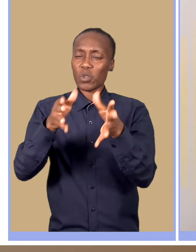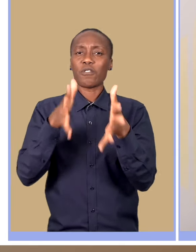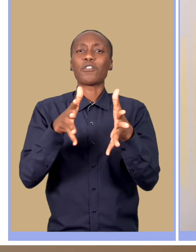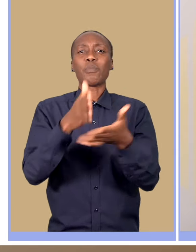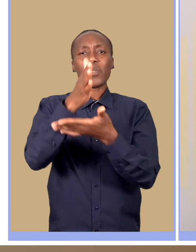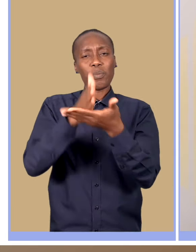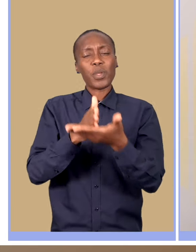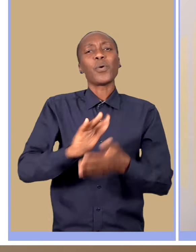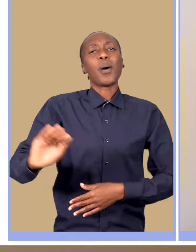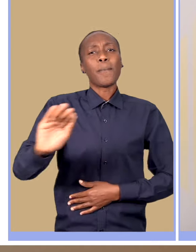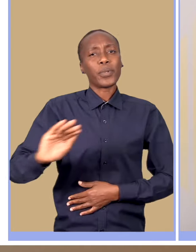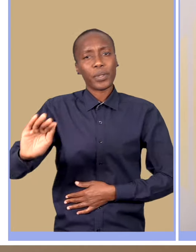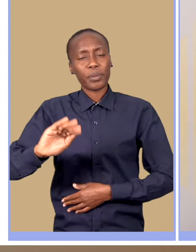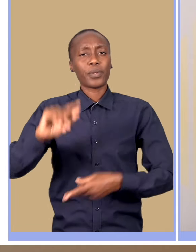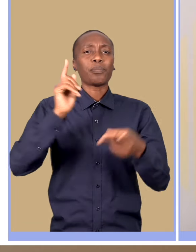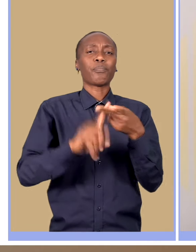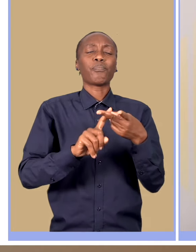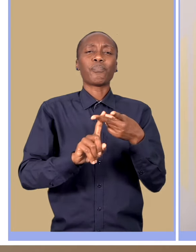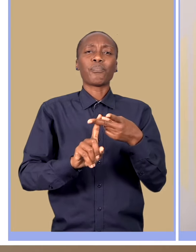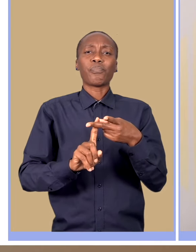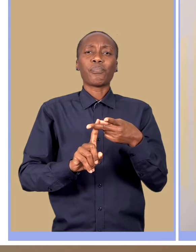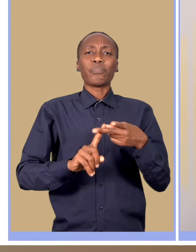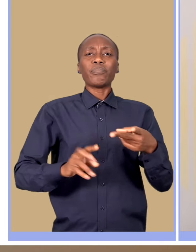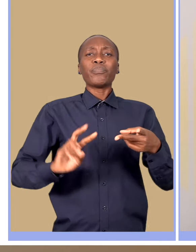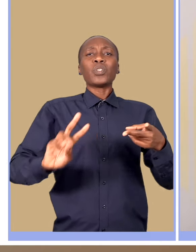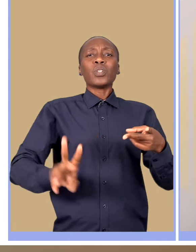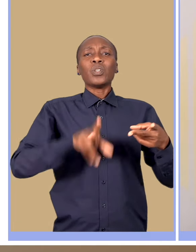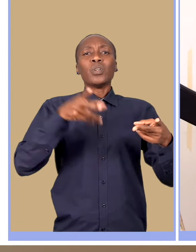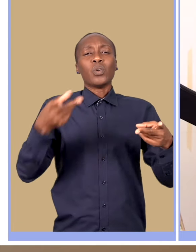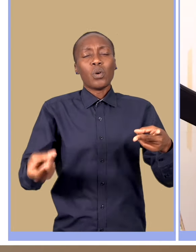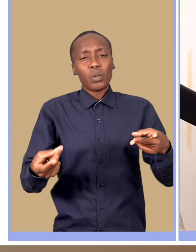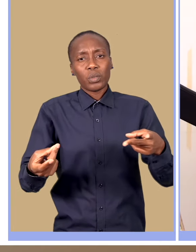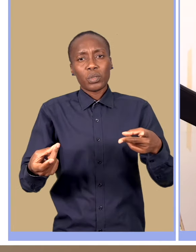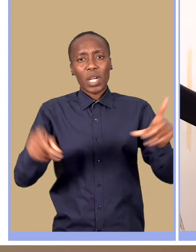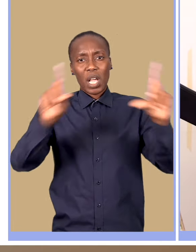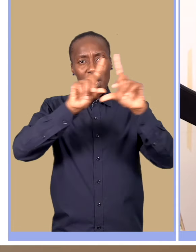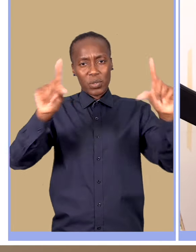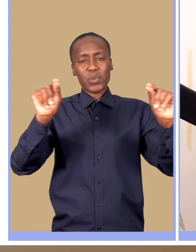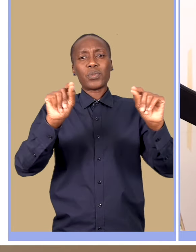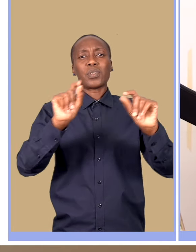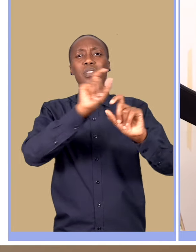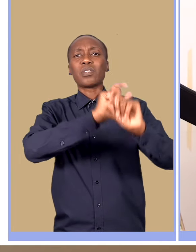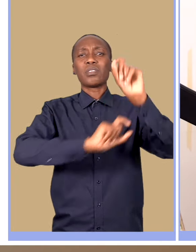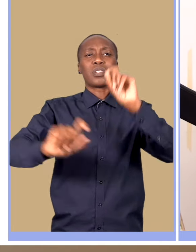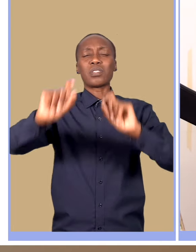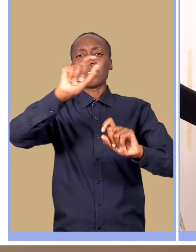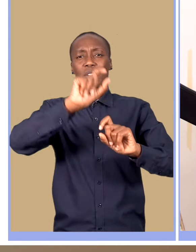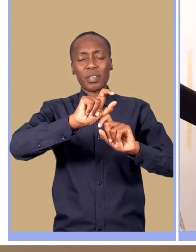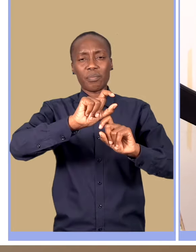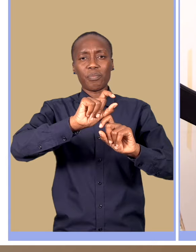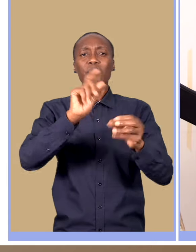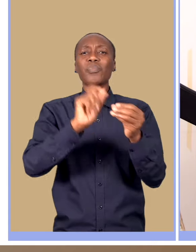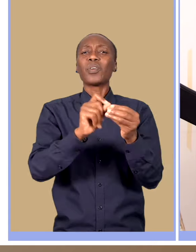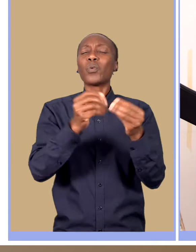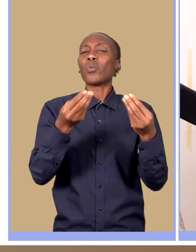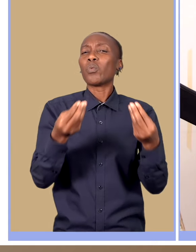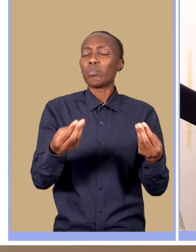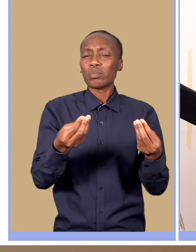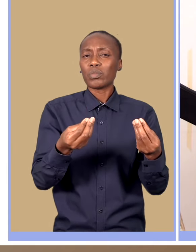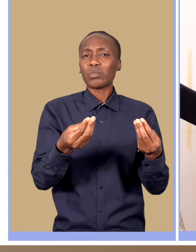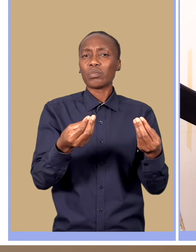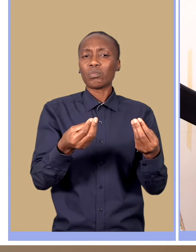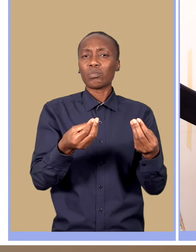claro, ligado à ocorrência dos eventos, mas também há uma componente que tem que ser acrescentada aí, que é a